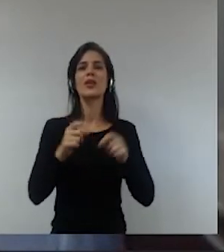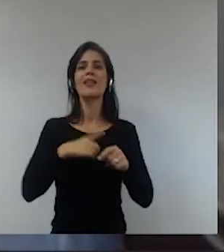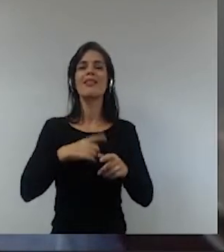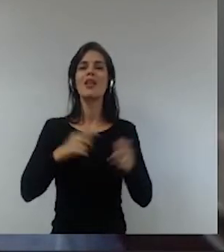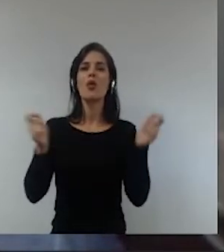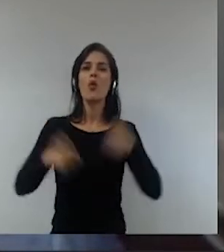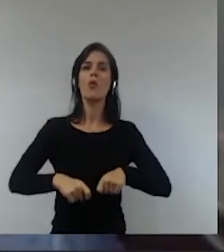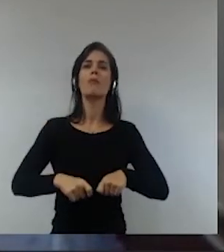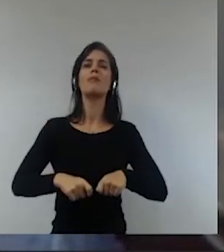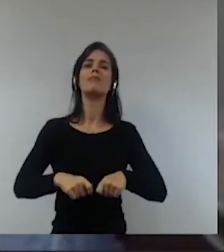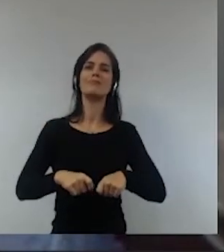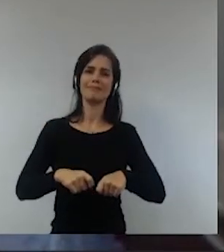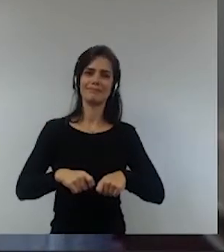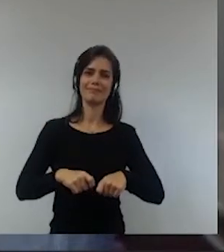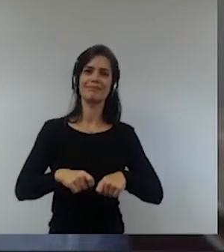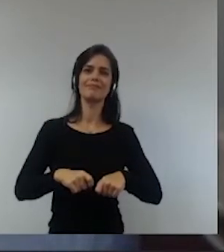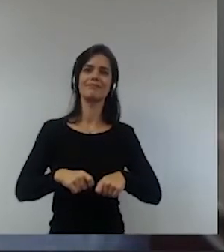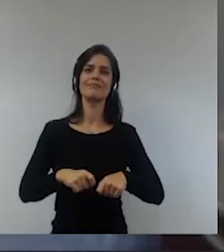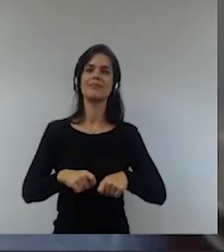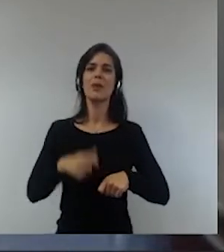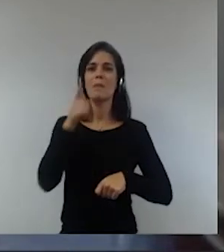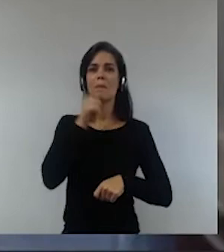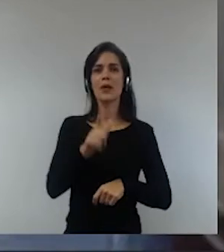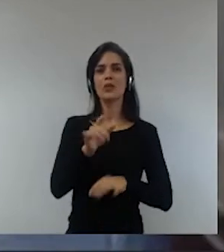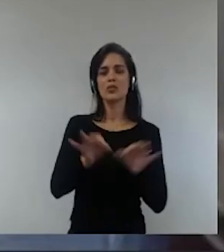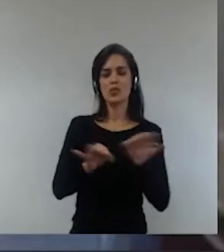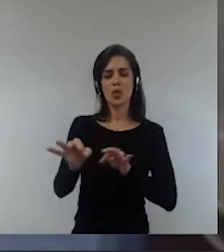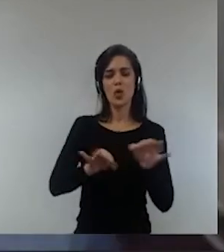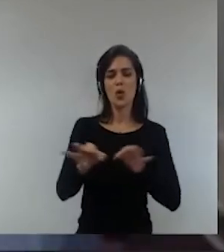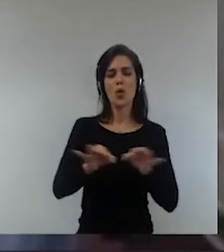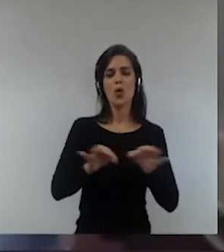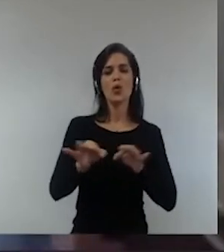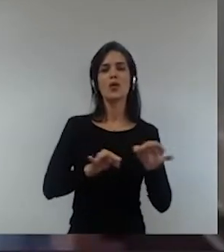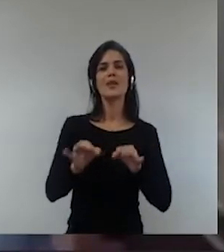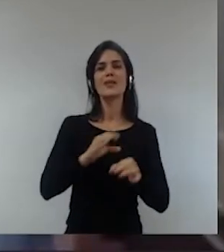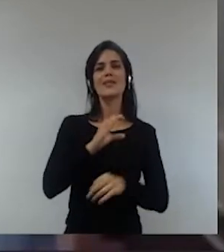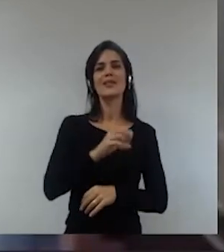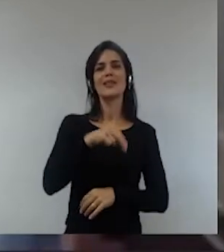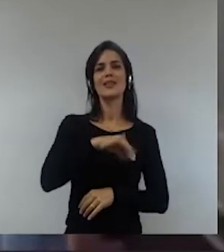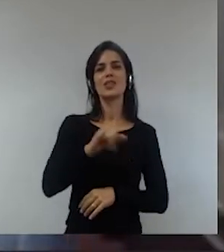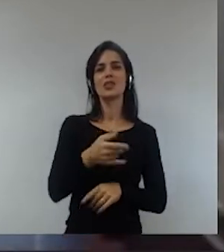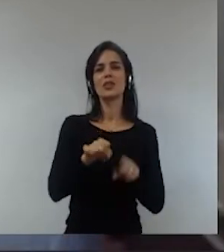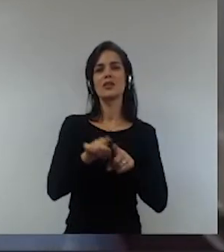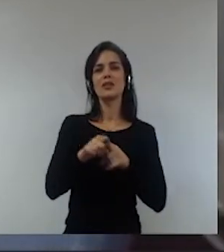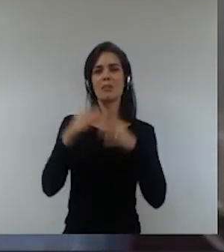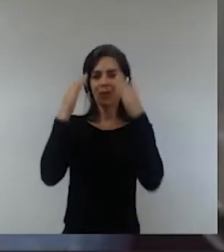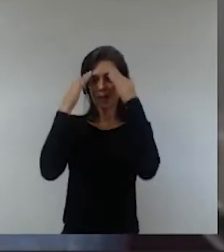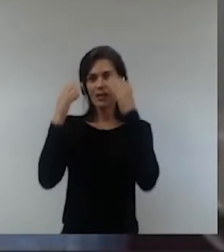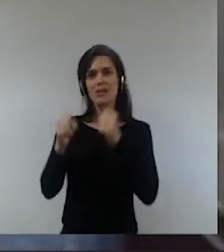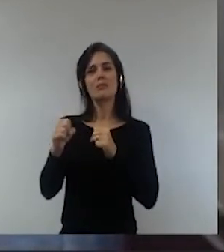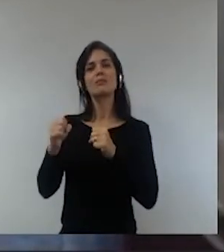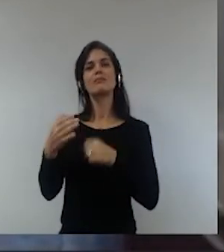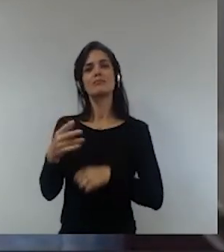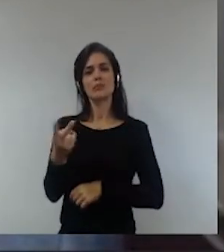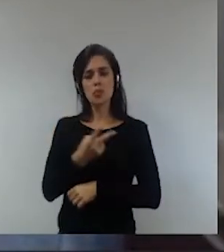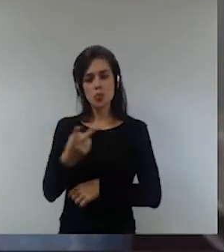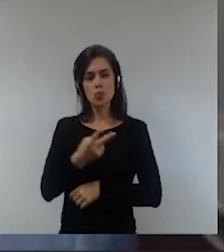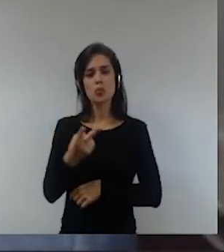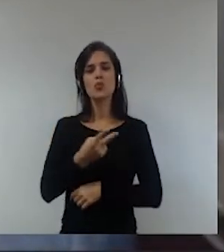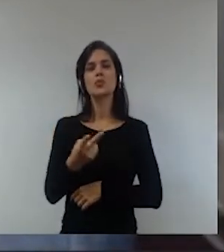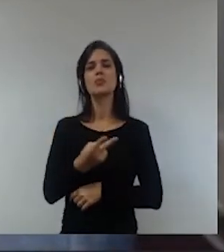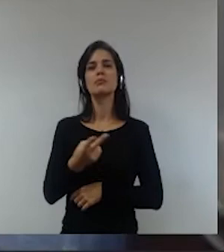regulamentar os atos de comunicação, tanto do CNJ quanto dos tribunais. E por força disso, por força